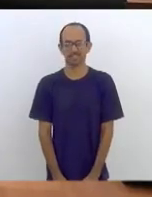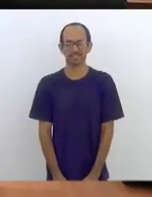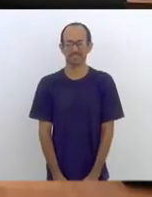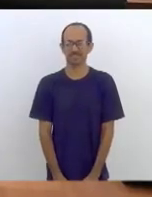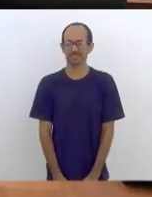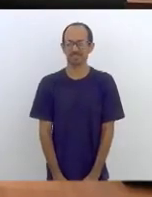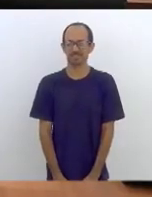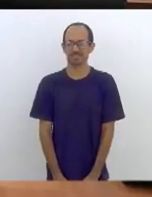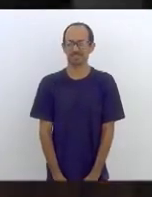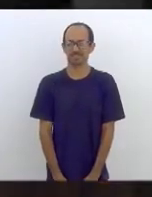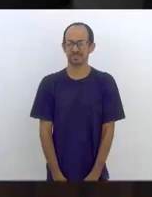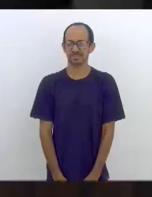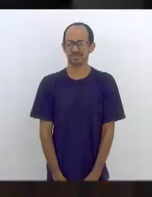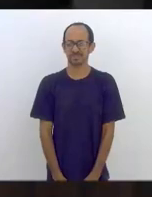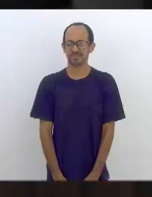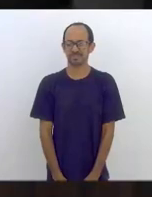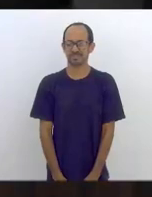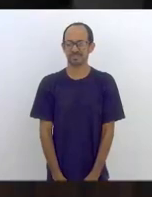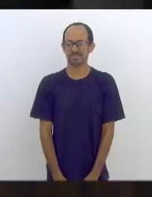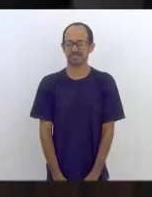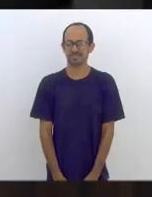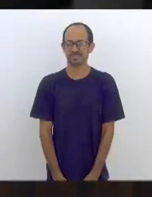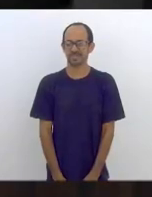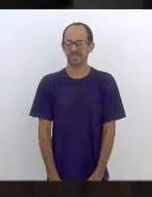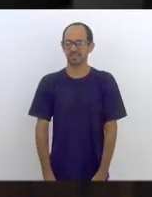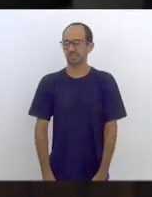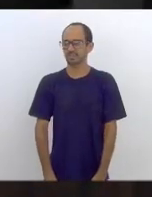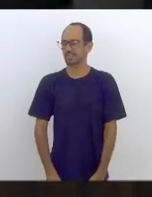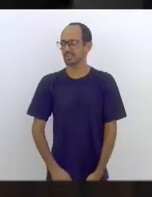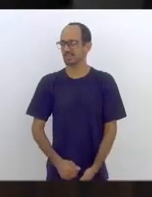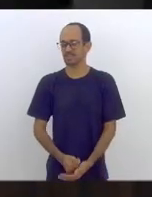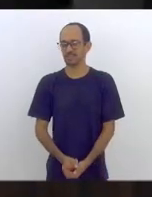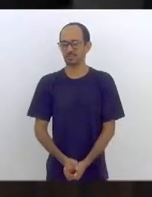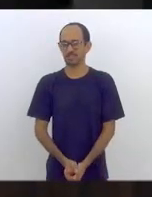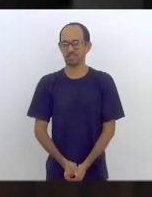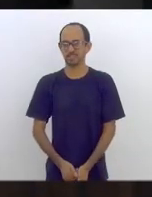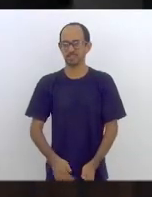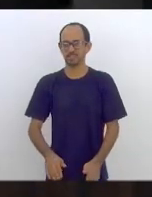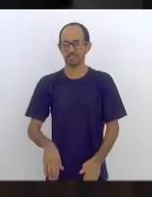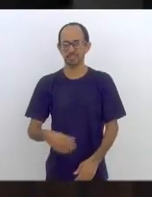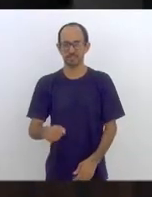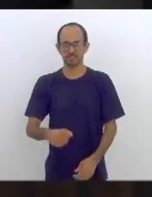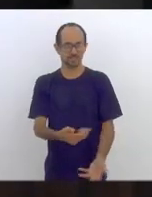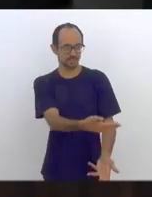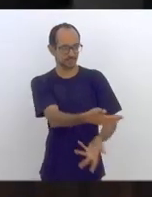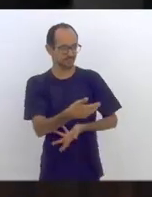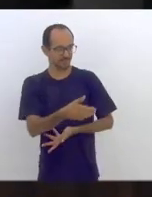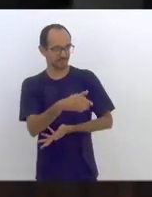Ai, gente, vamos lá. Quero convidar a nossa querida Dani Nunes,